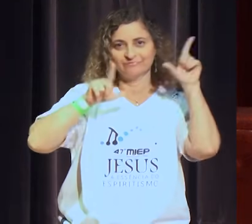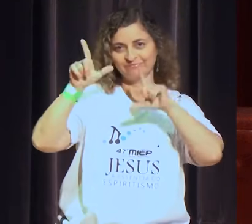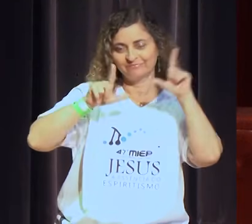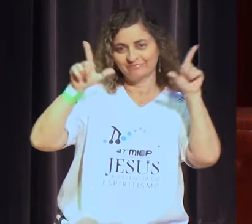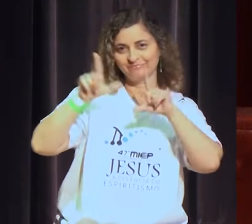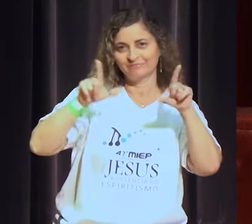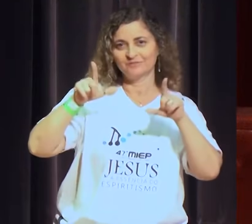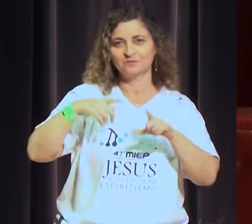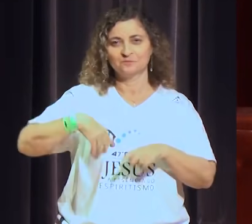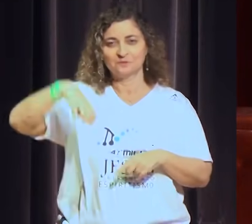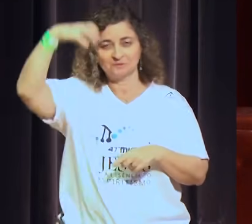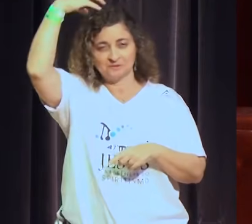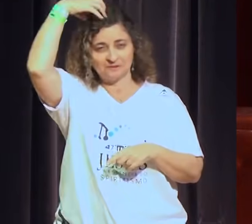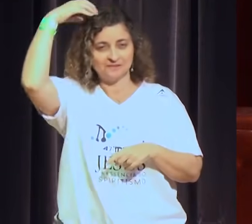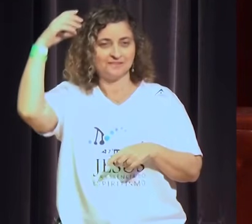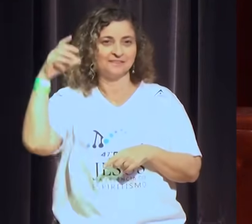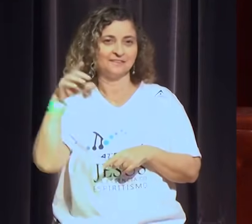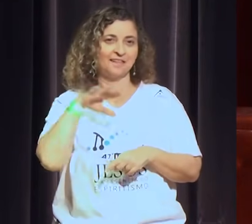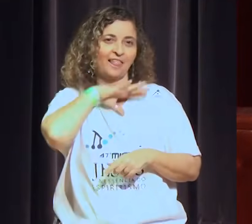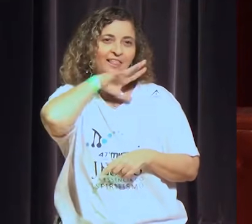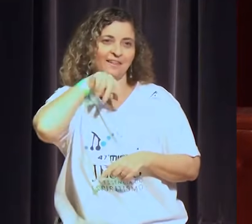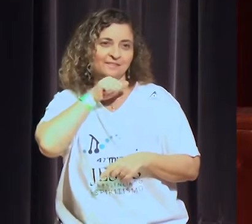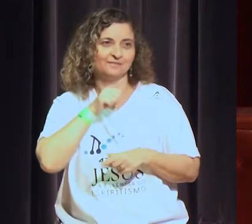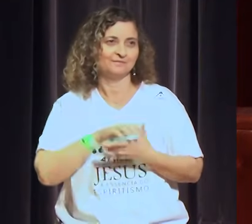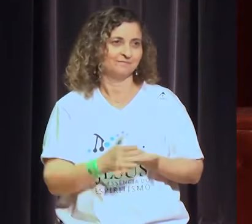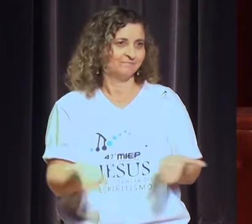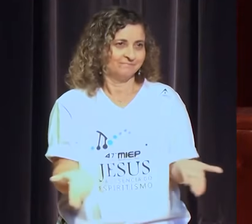Simba, Timão, Pumba,